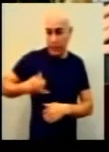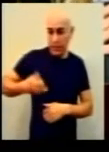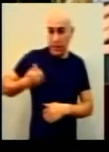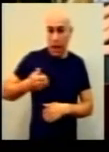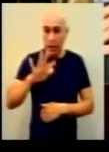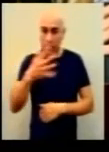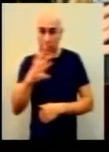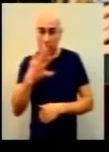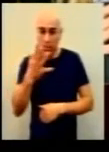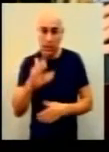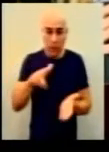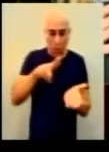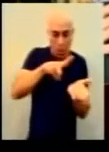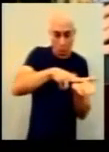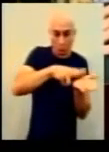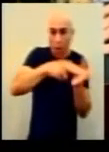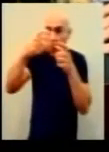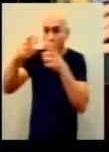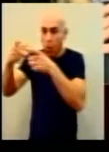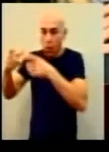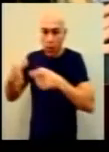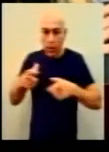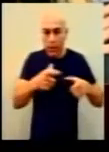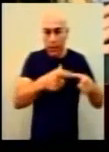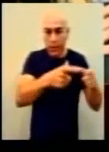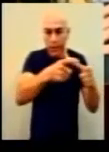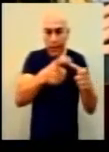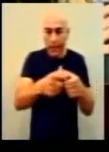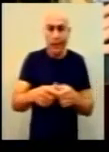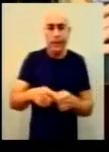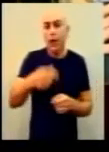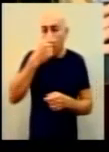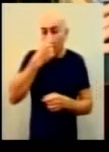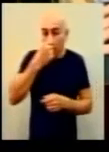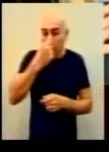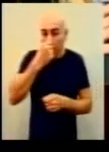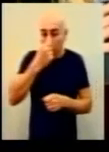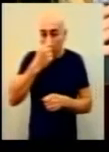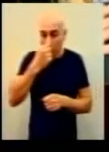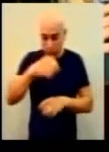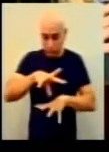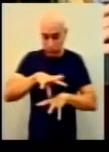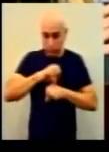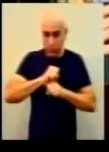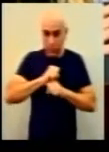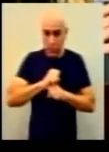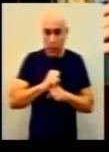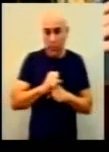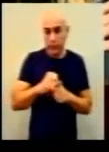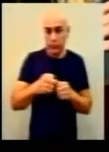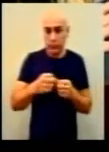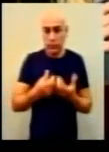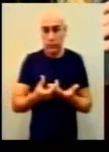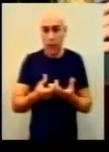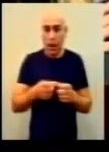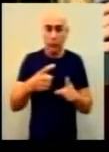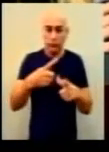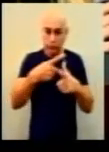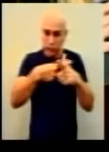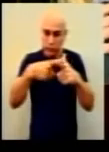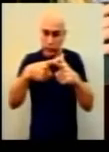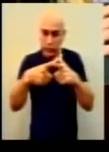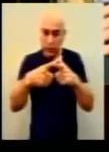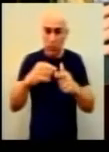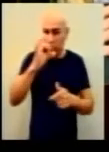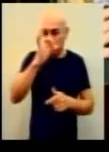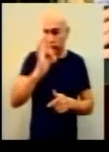de internação que eles ficaram. Então, aqui são todos os casos confirmados de Covid, os 900 casos graves internados, dividido por faixa